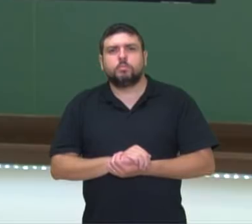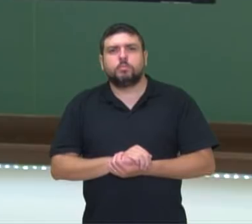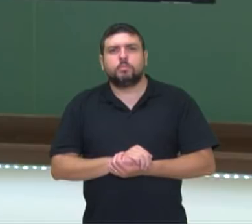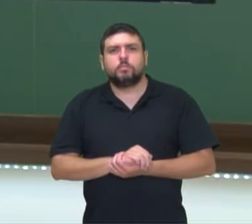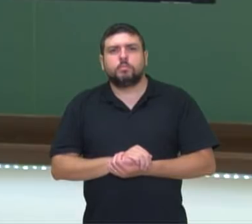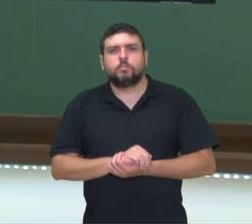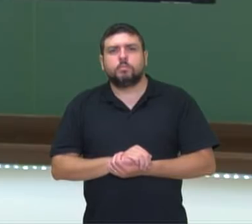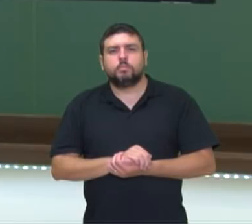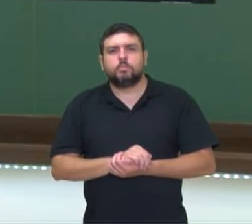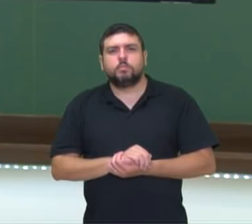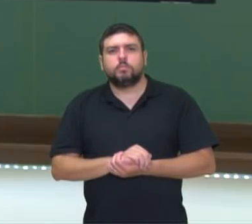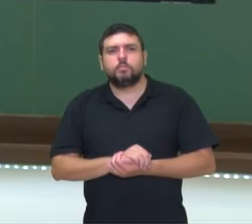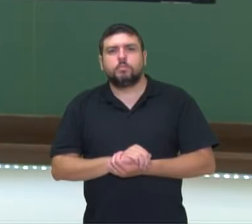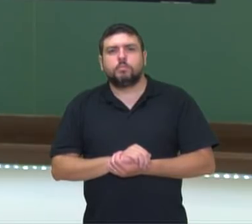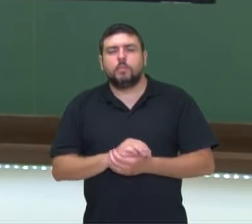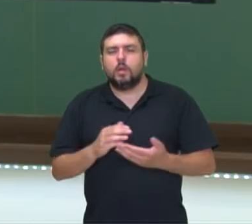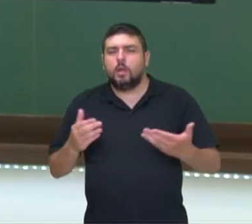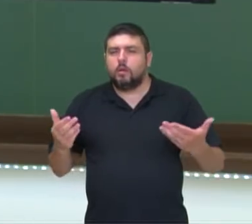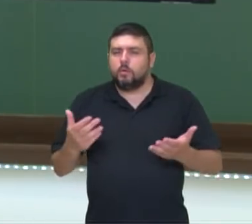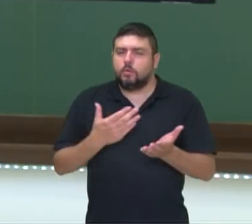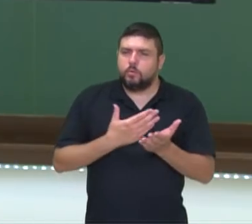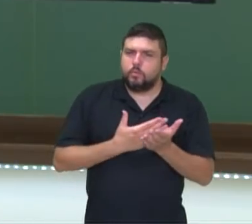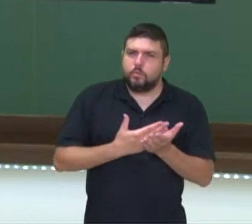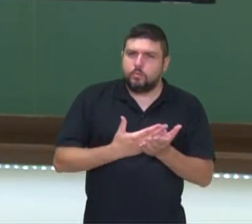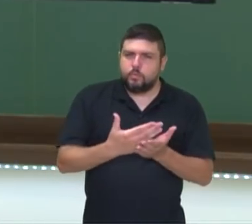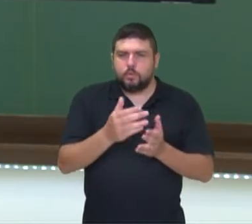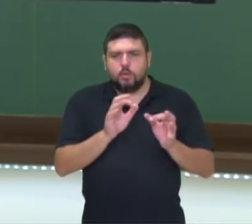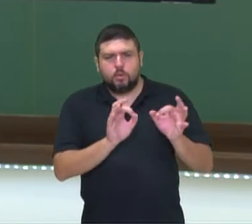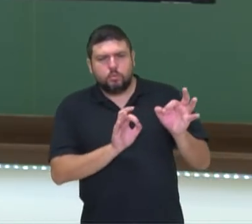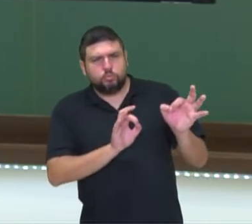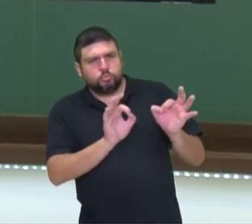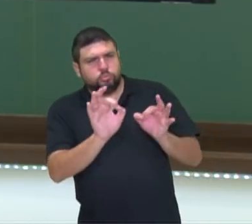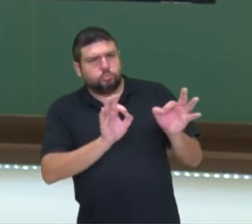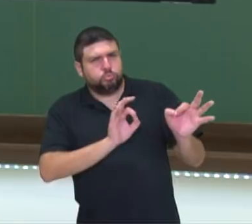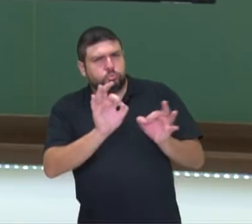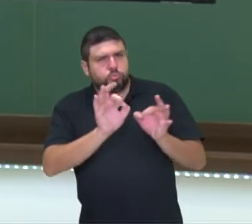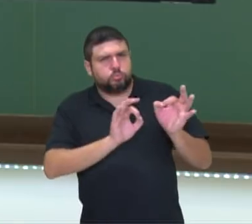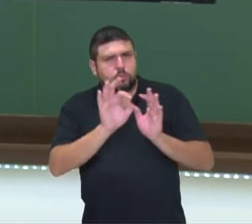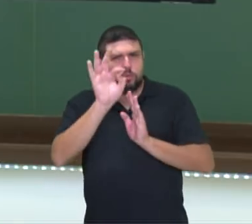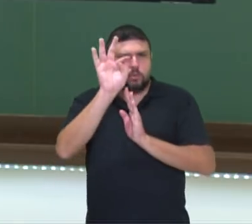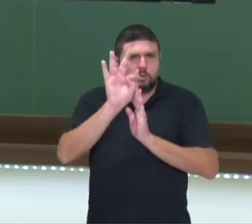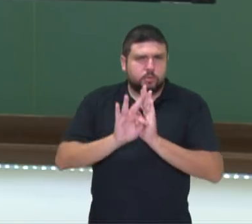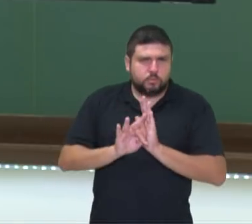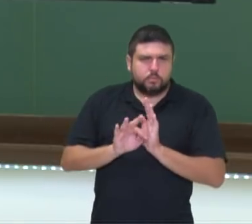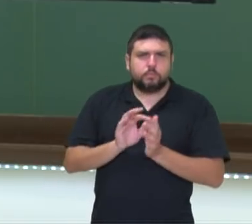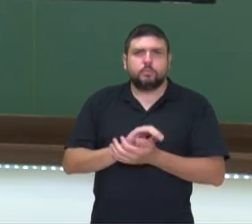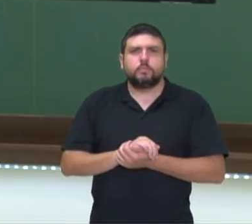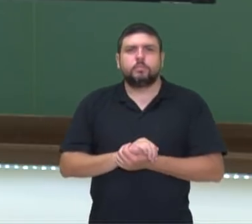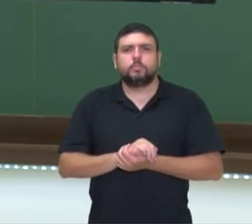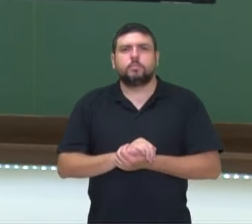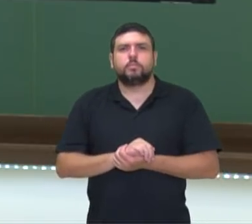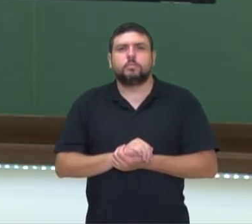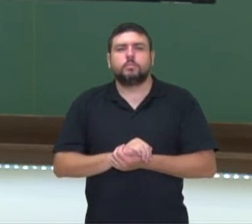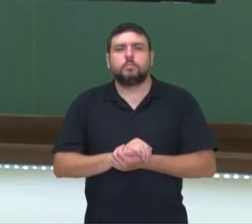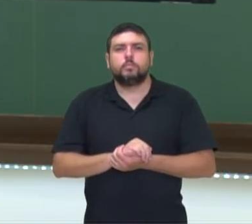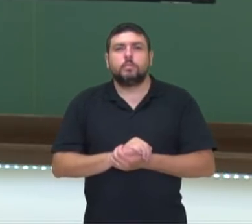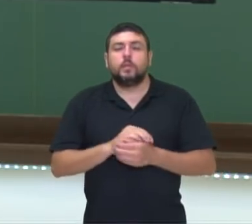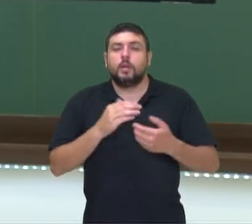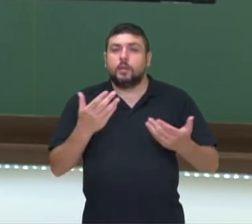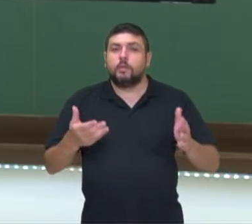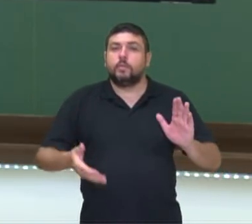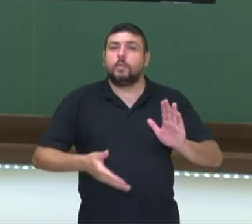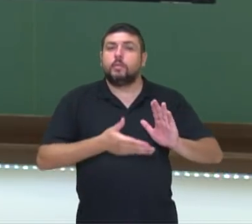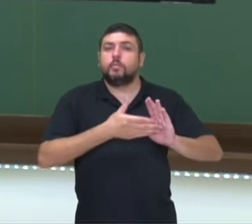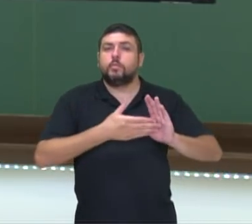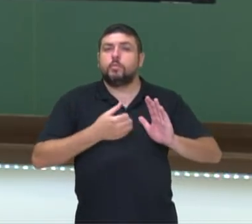Agora, vamos começar a nossa produção de texto. Vamos começar com base em um planejamento. Temos aqui a